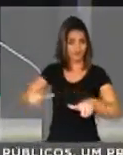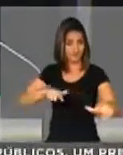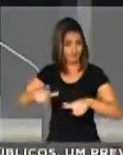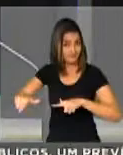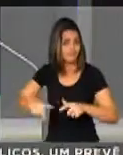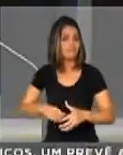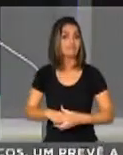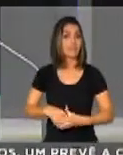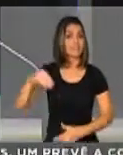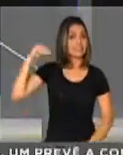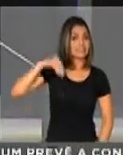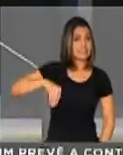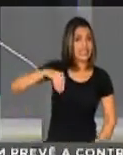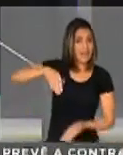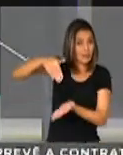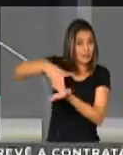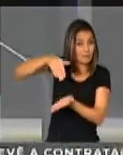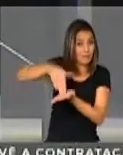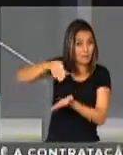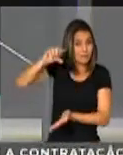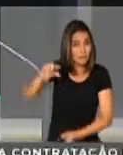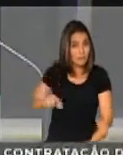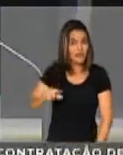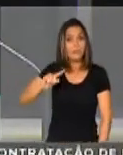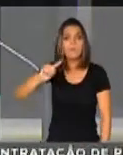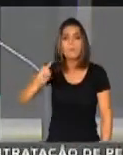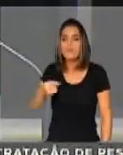trabalhadores. O salário mínimo de R$